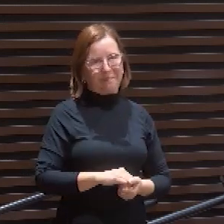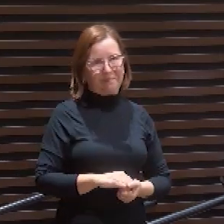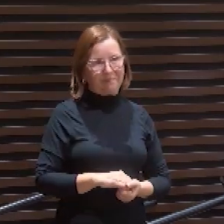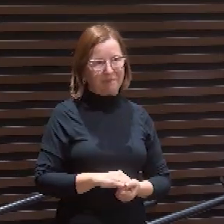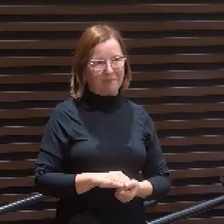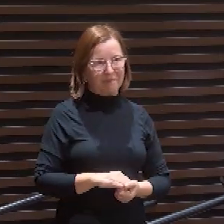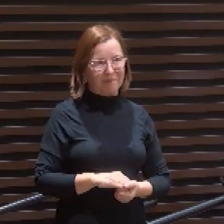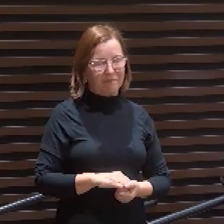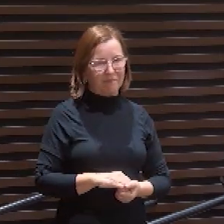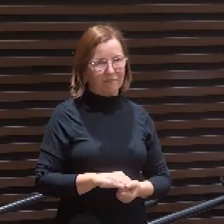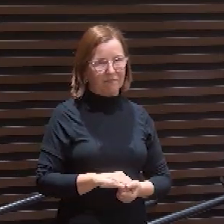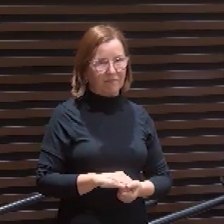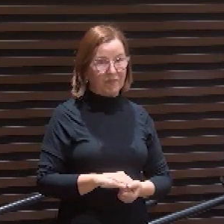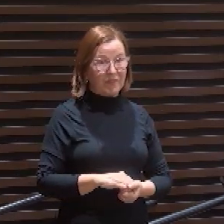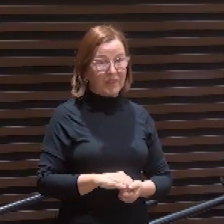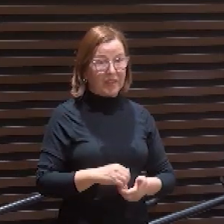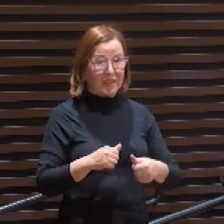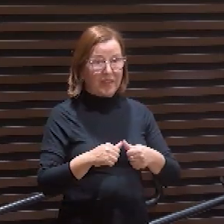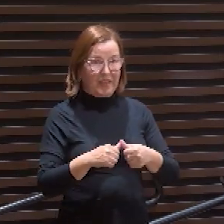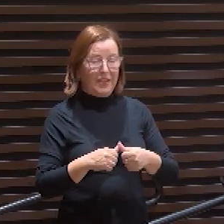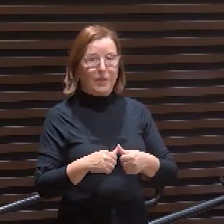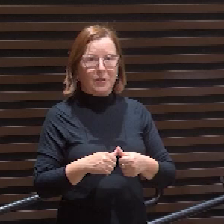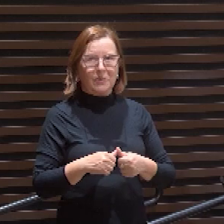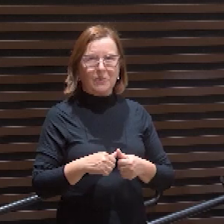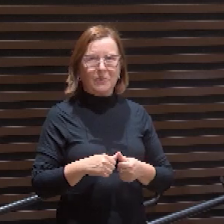E me chama a atenção,